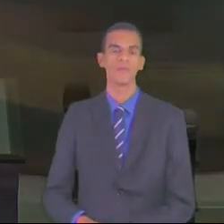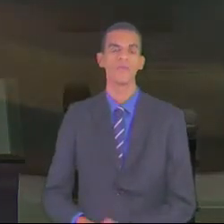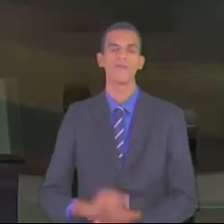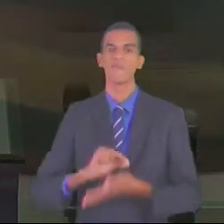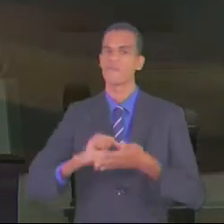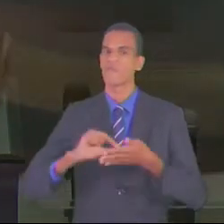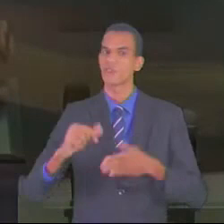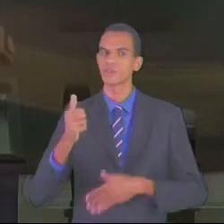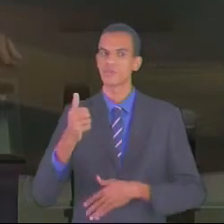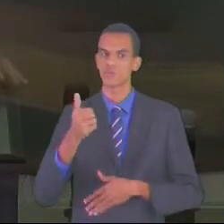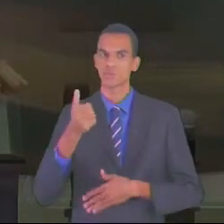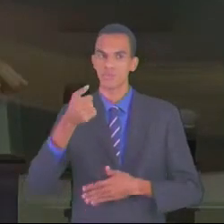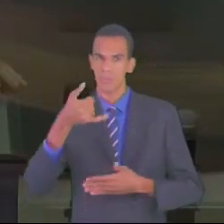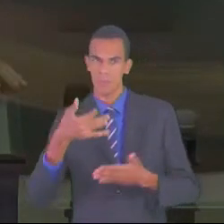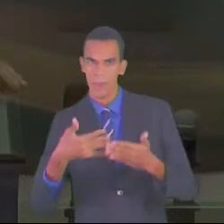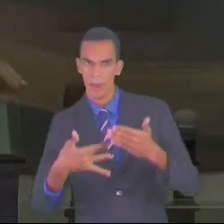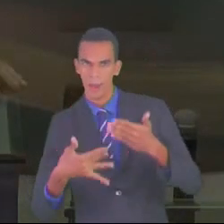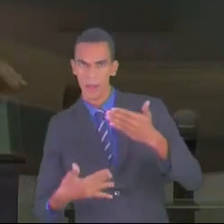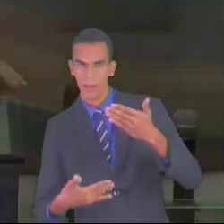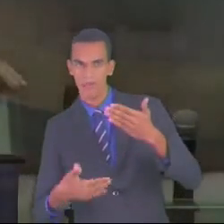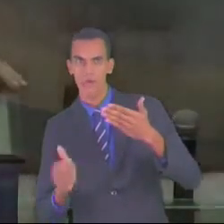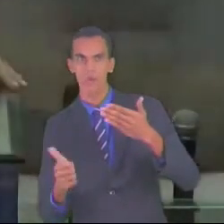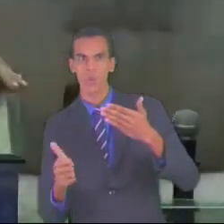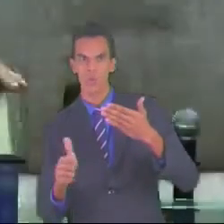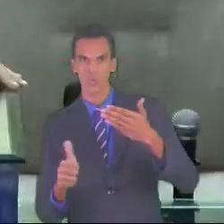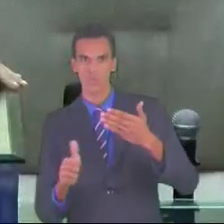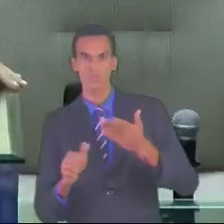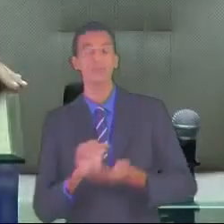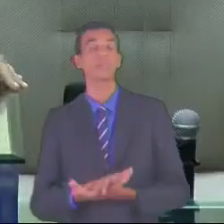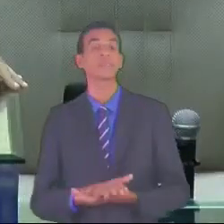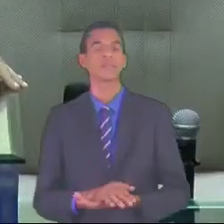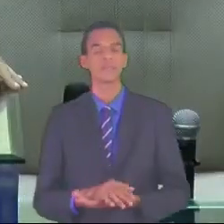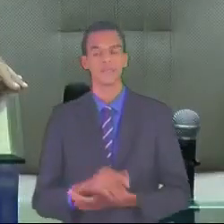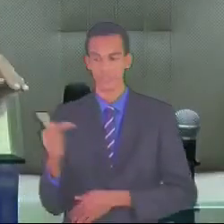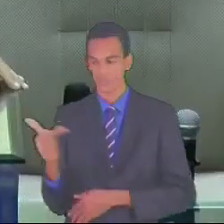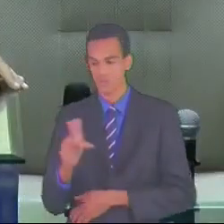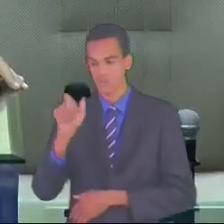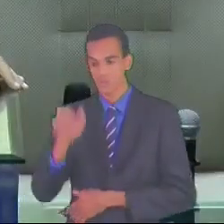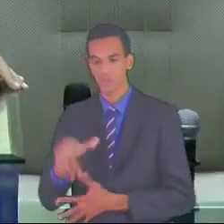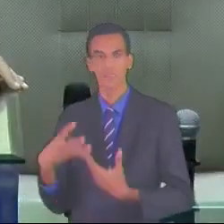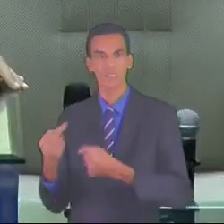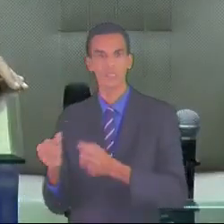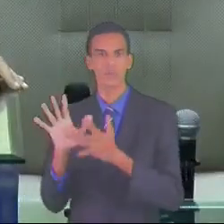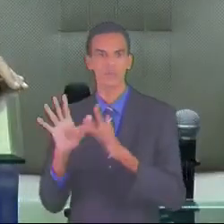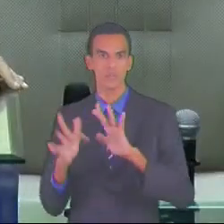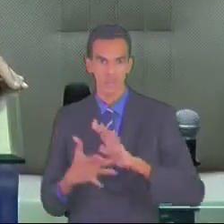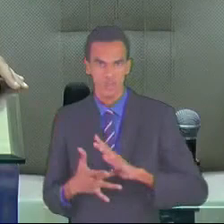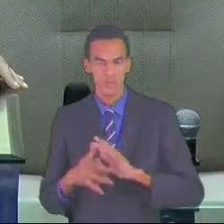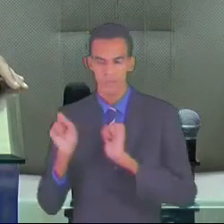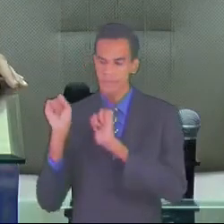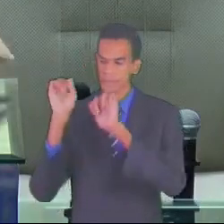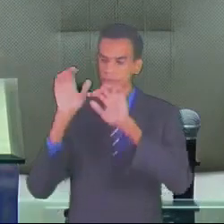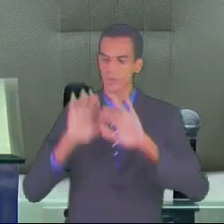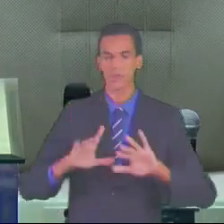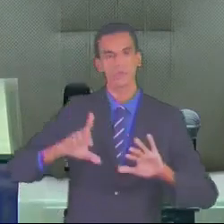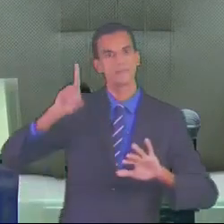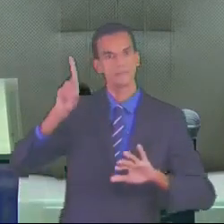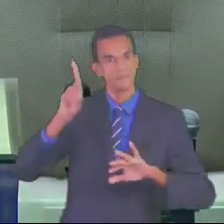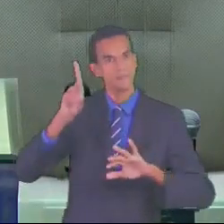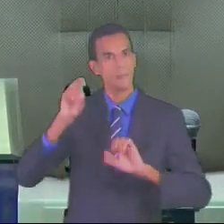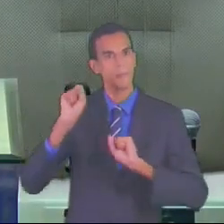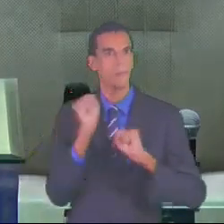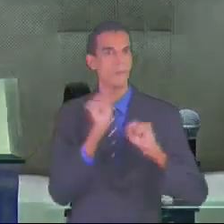versículo de 1 a 11. Pelas duas vidas que se entregaram a Cristo nesta noite, que Deus vos abençoe poderosamente. Amém?